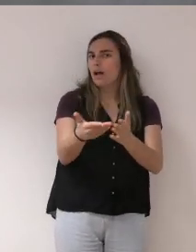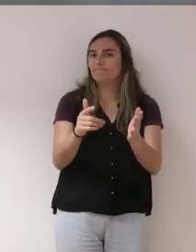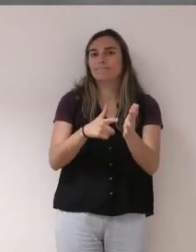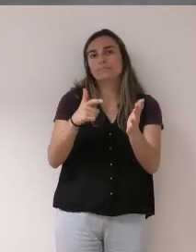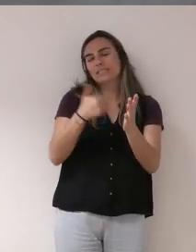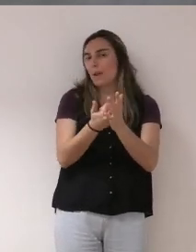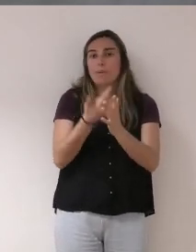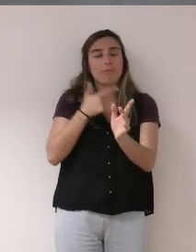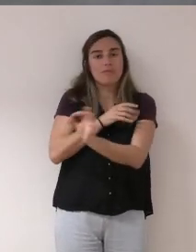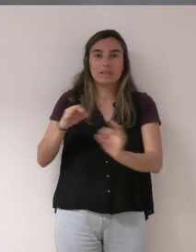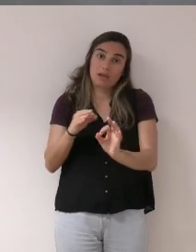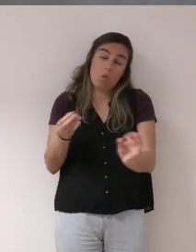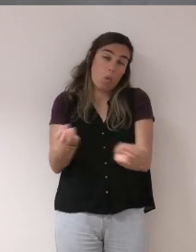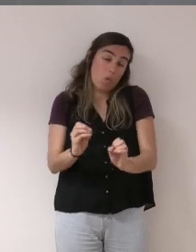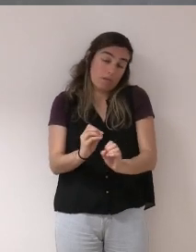imperfeitos.